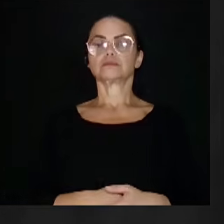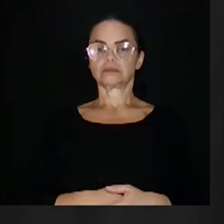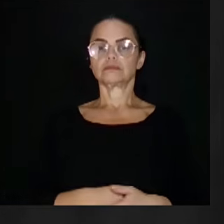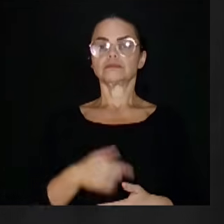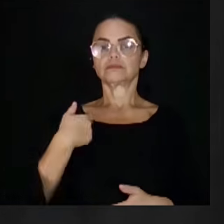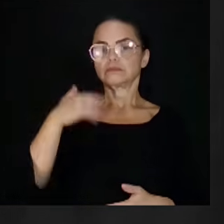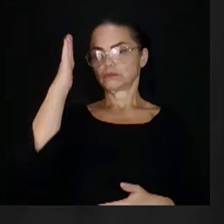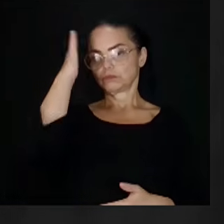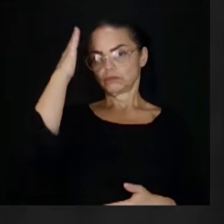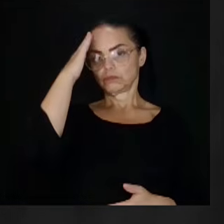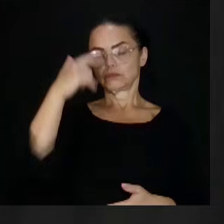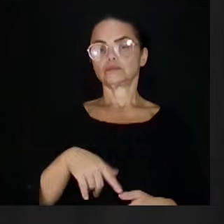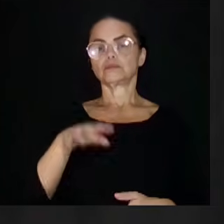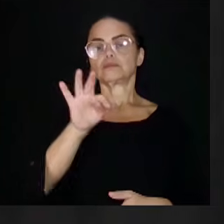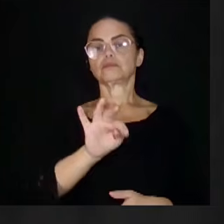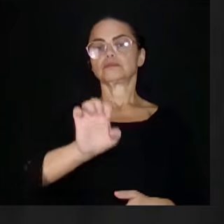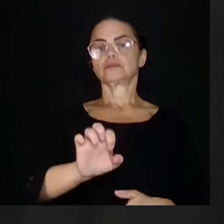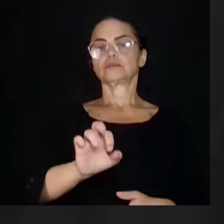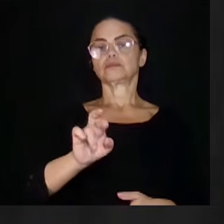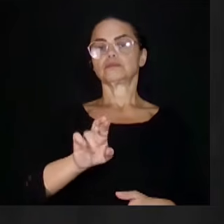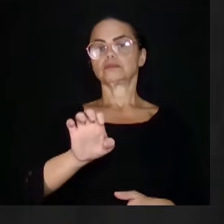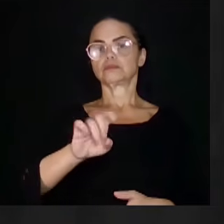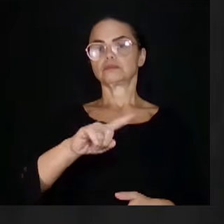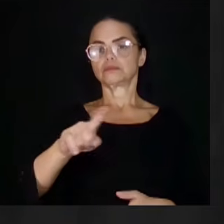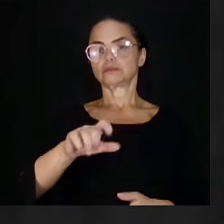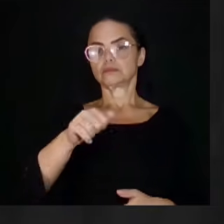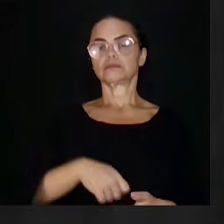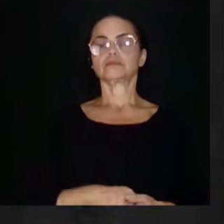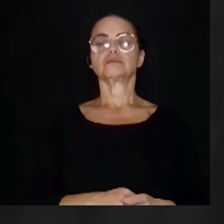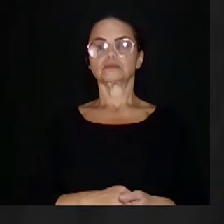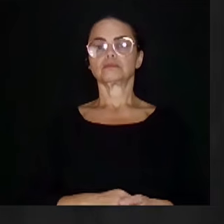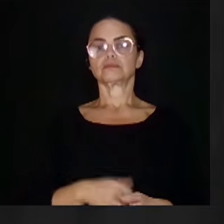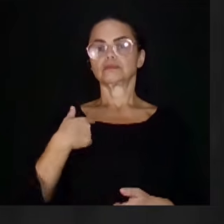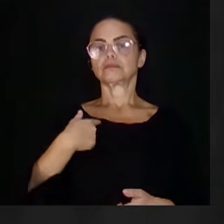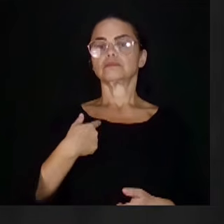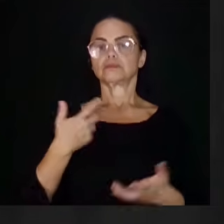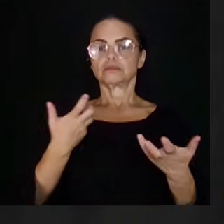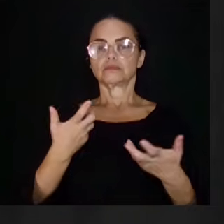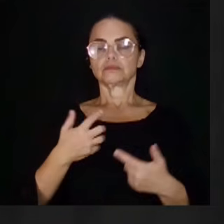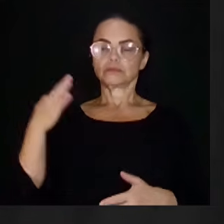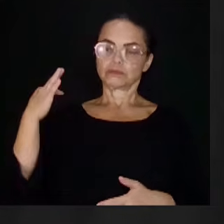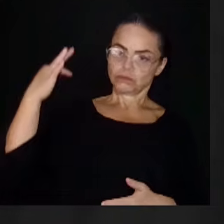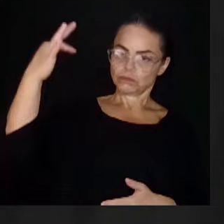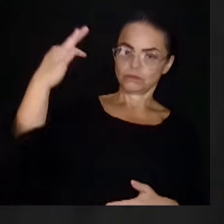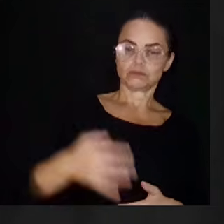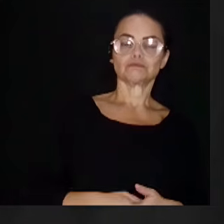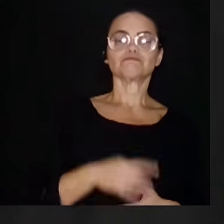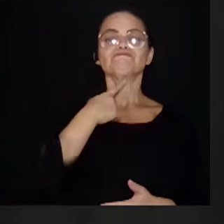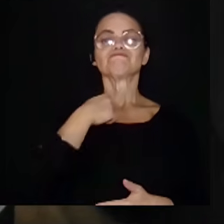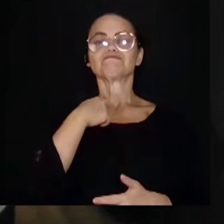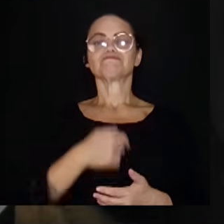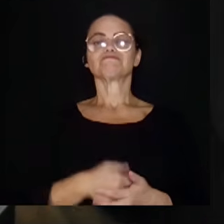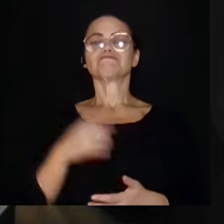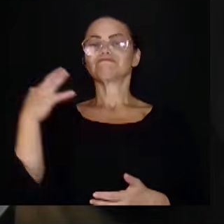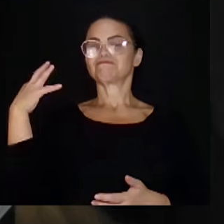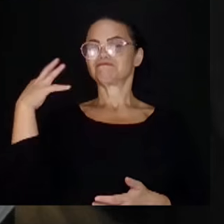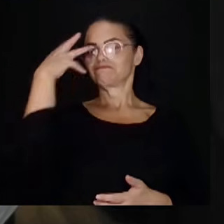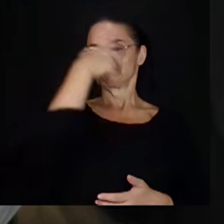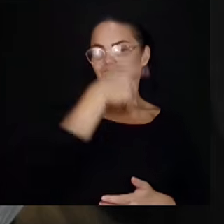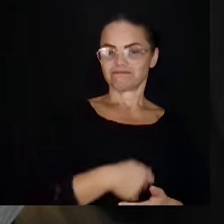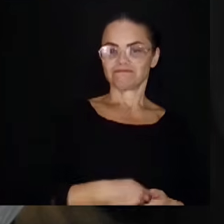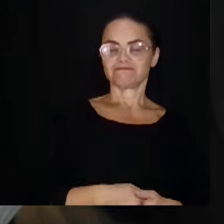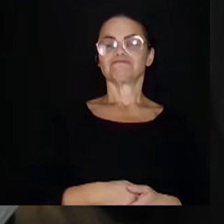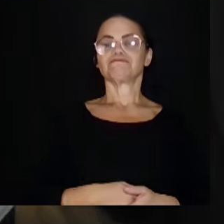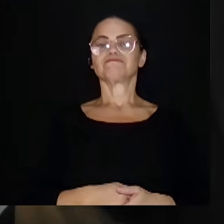Tereza e o que eu pretendo para mim. Coisa linda que você trouxe pra gente